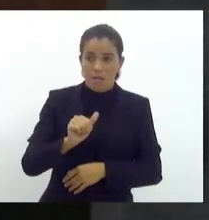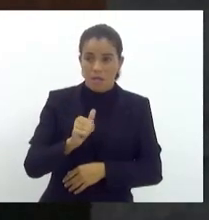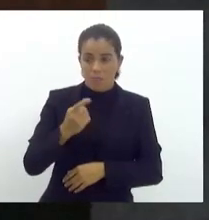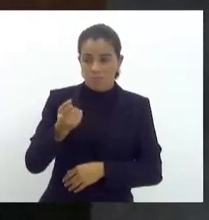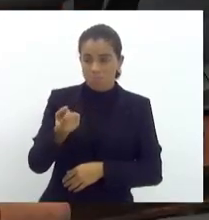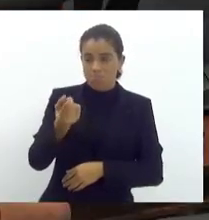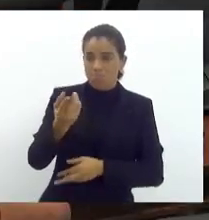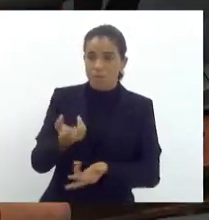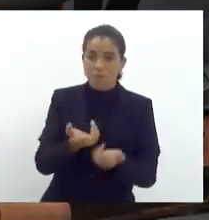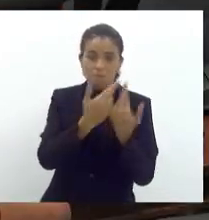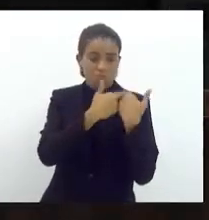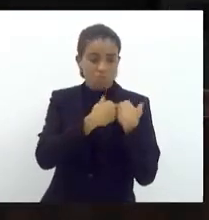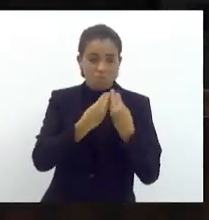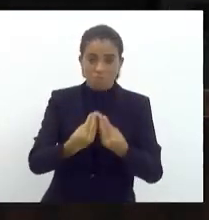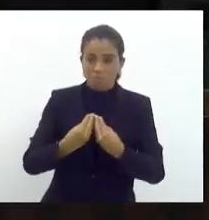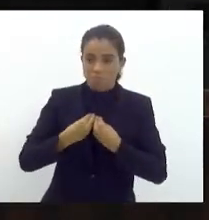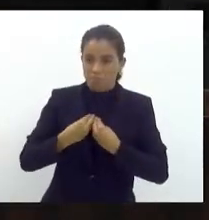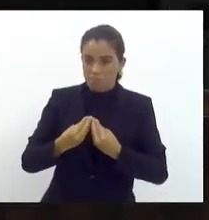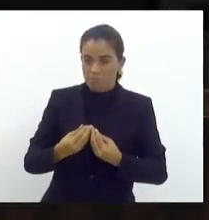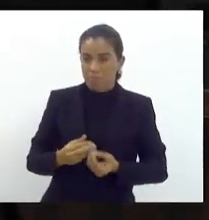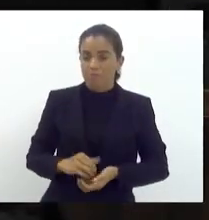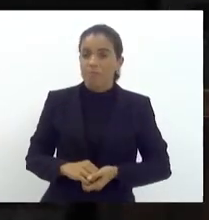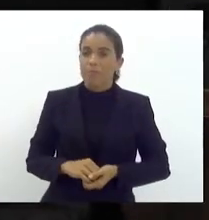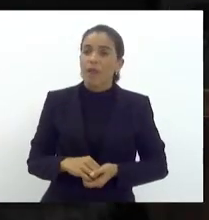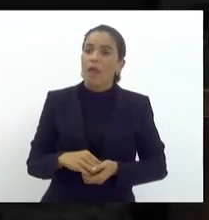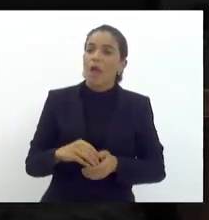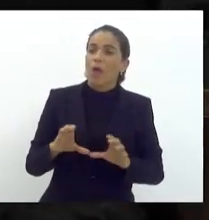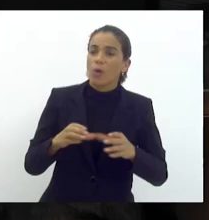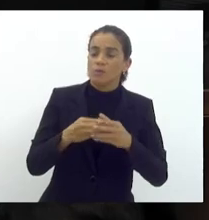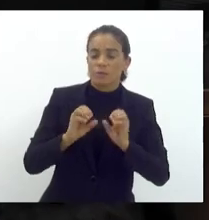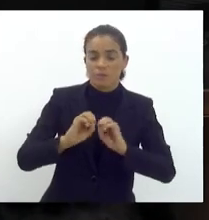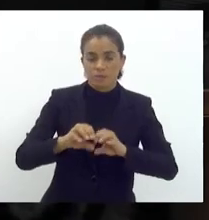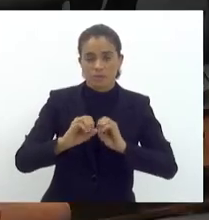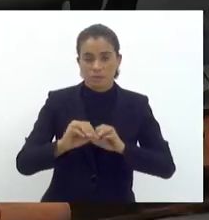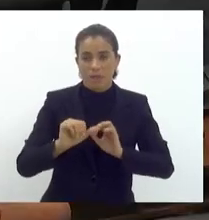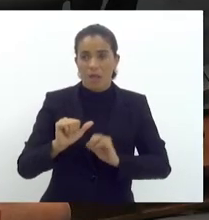de mexer obrigado pela comissão de educação